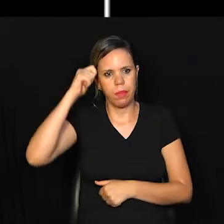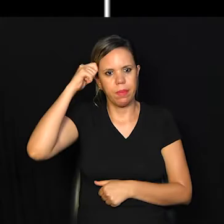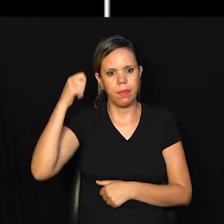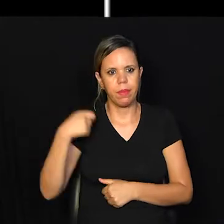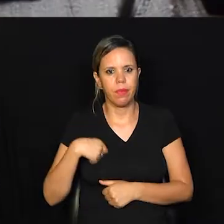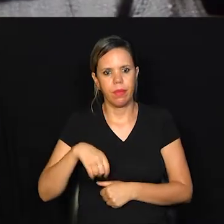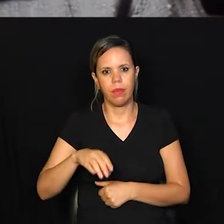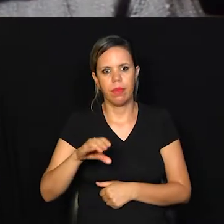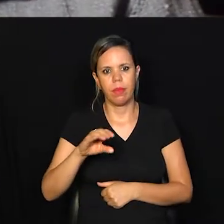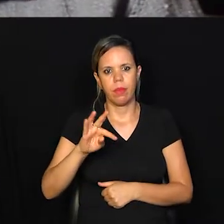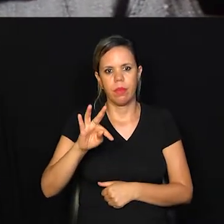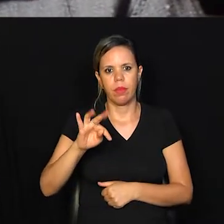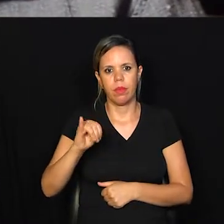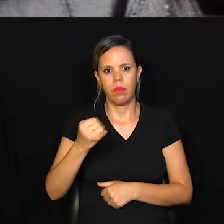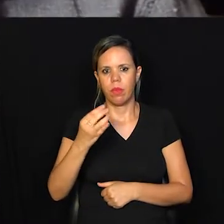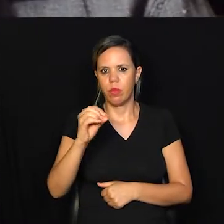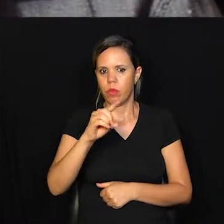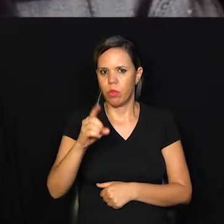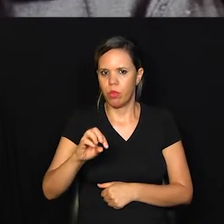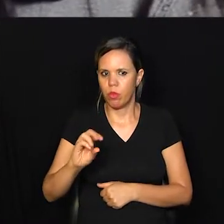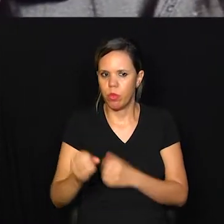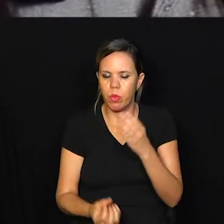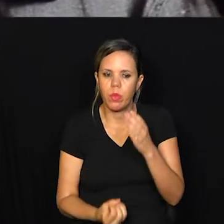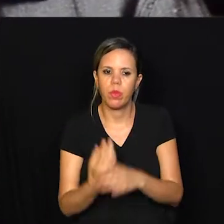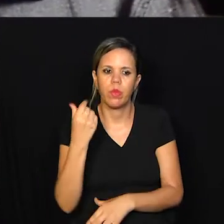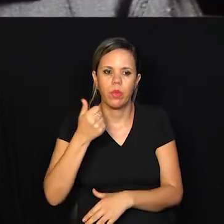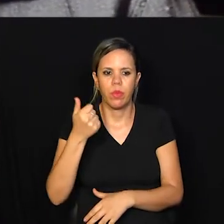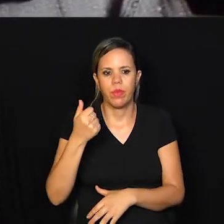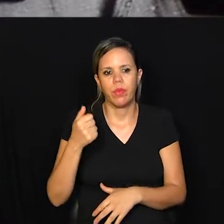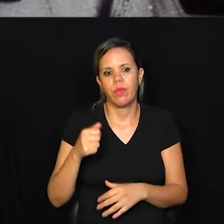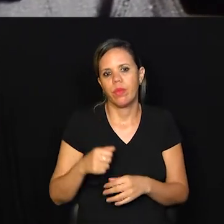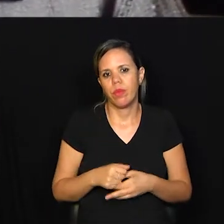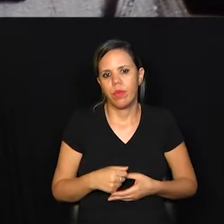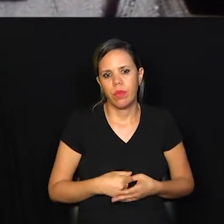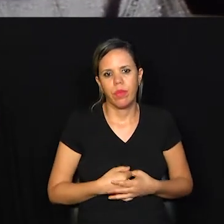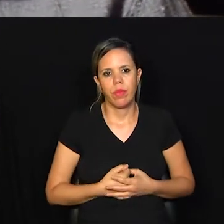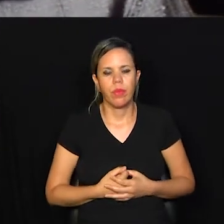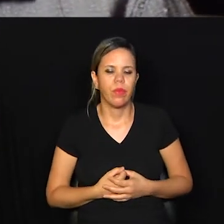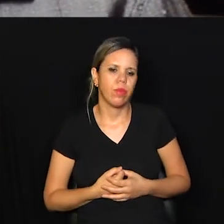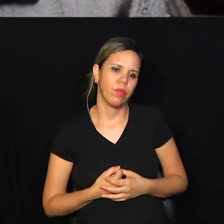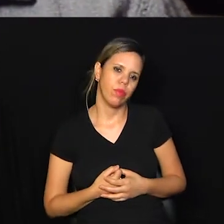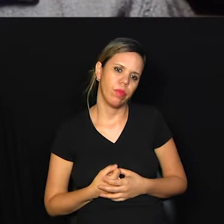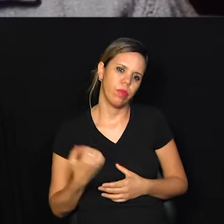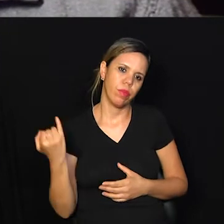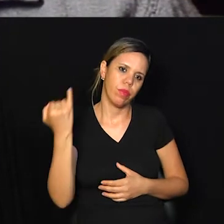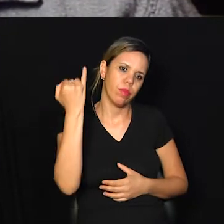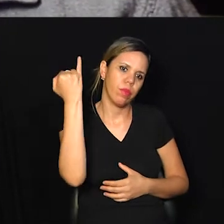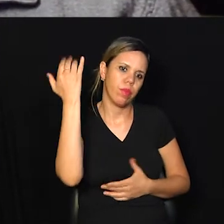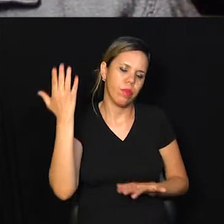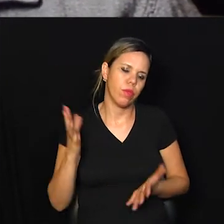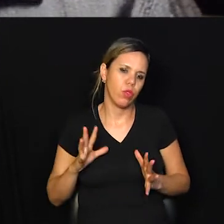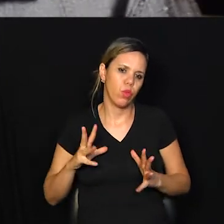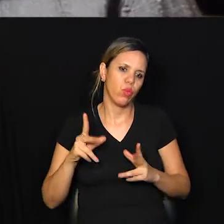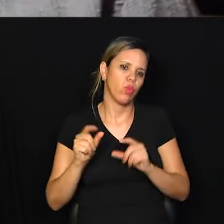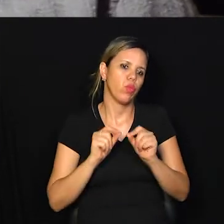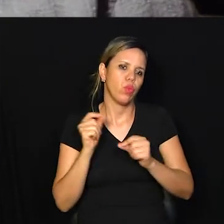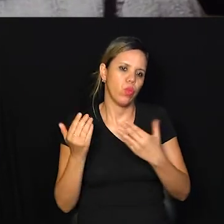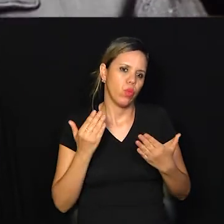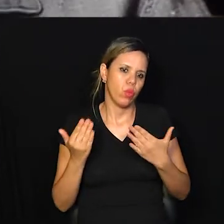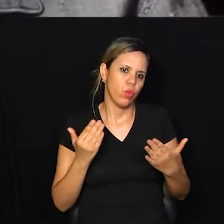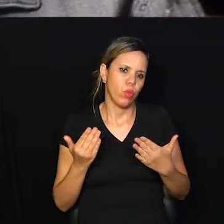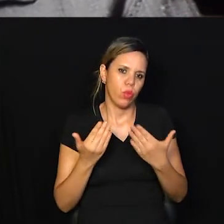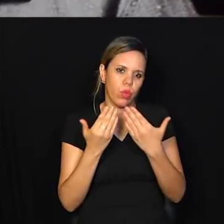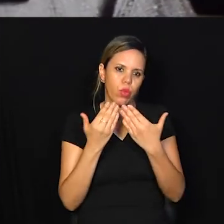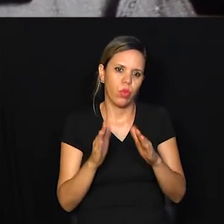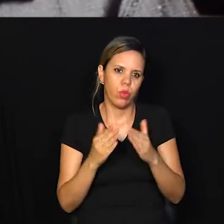O Tiãozinho é um pioneiro. Então o mais importante de tudo é que ele está